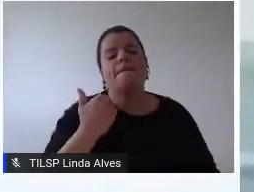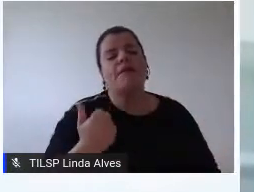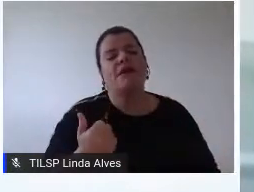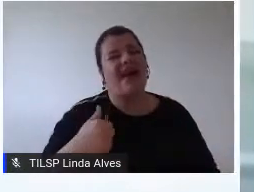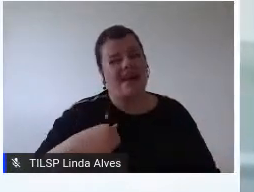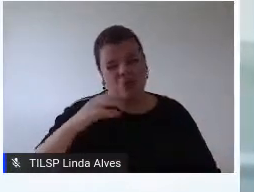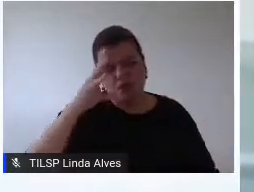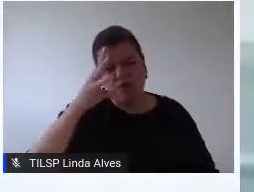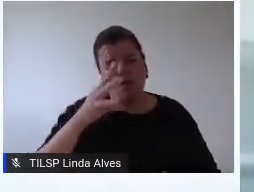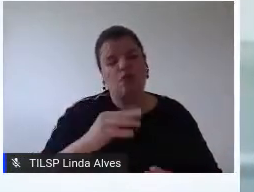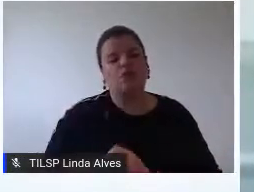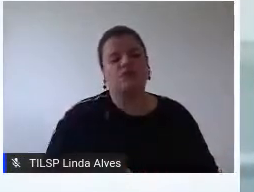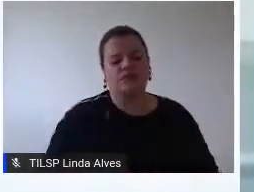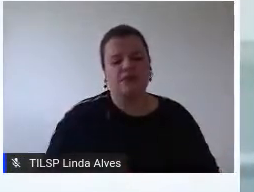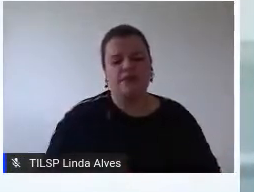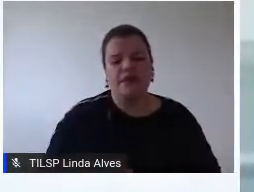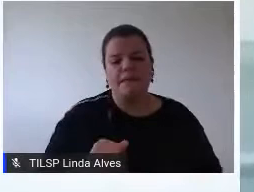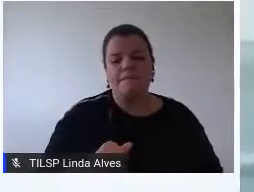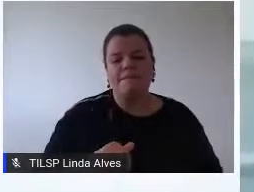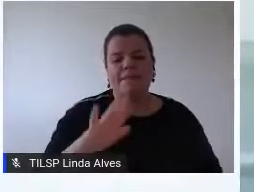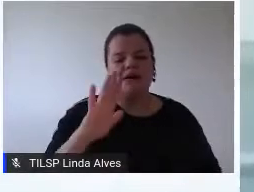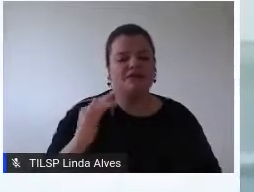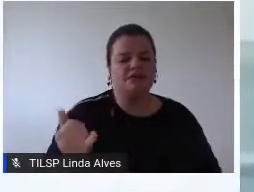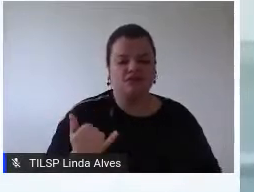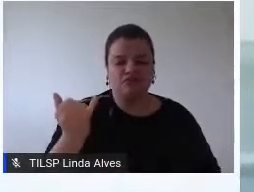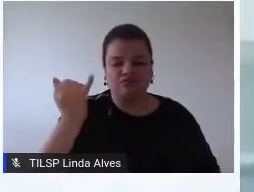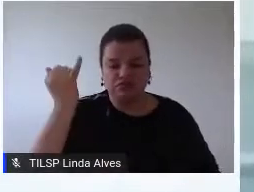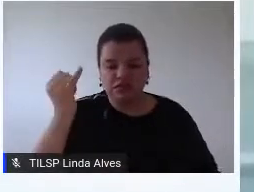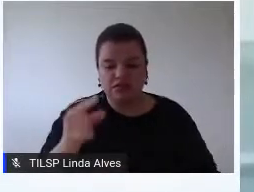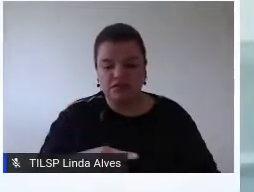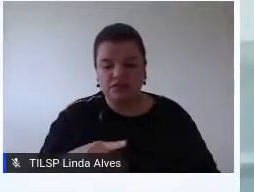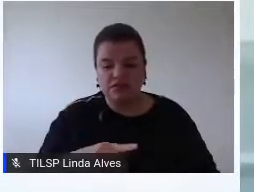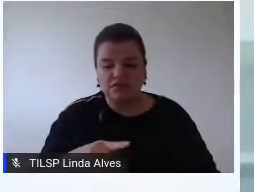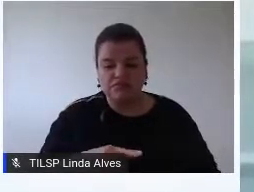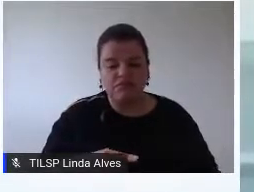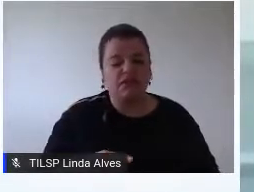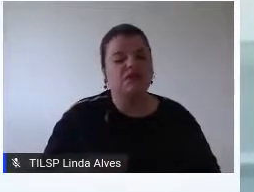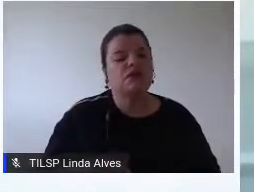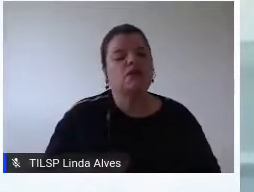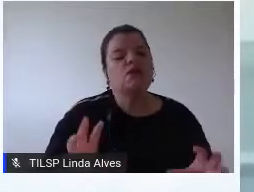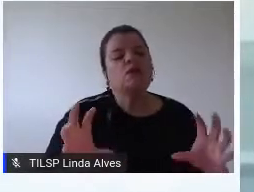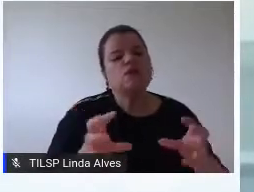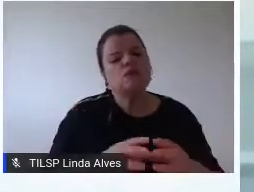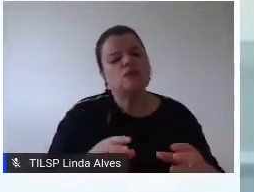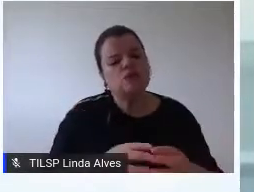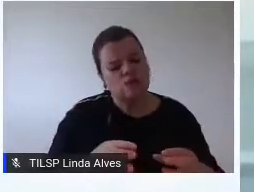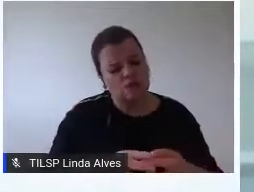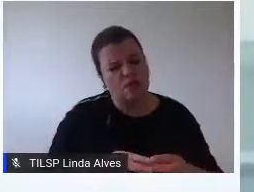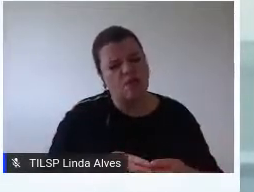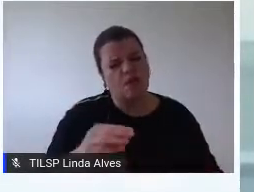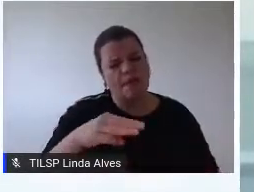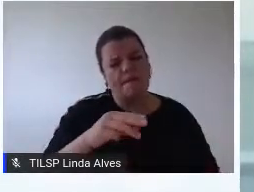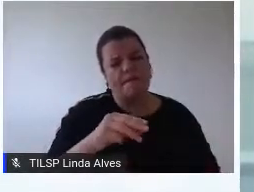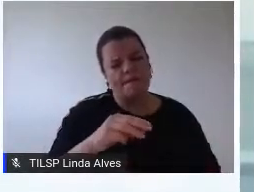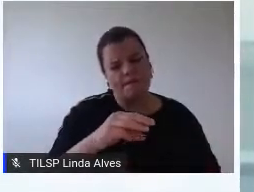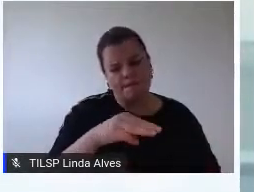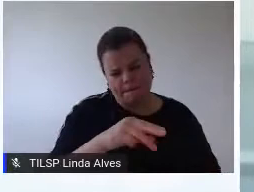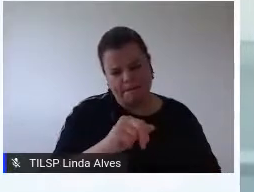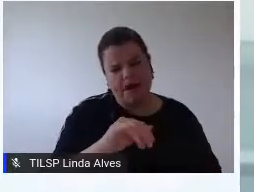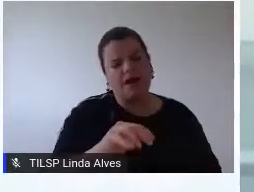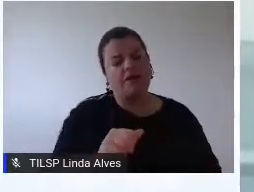que eu cheguei? Que o candidato com mais chance de ser o candidato do grupo do Rodrigo Maia e, portanto, da oposição, que vai